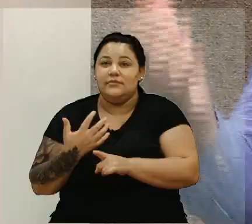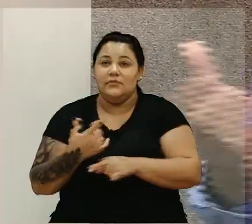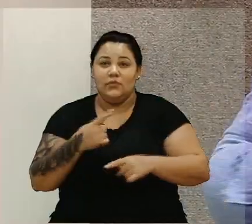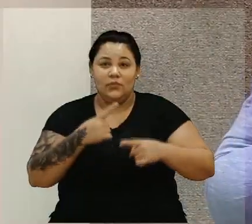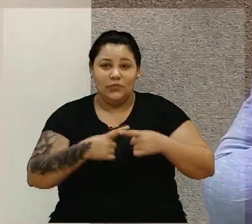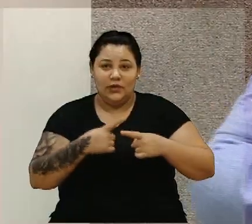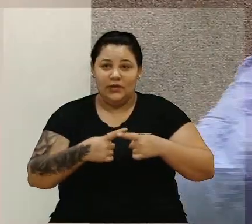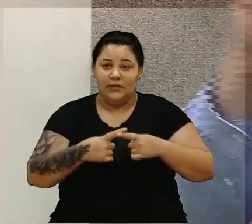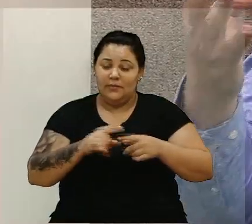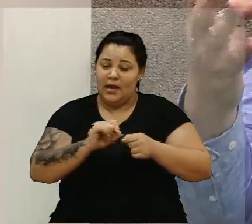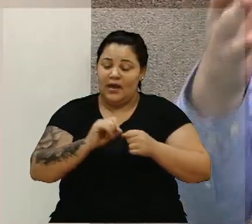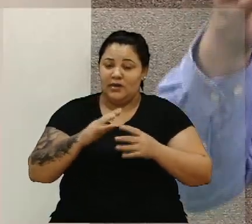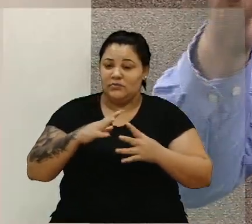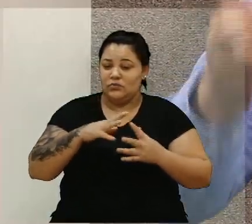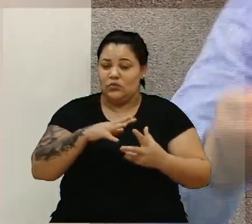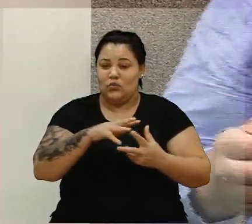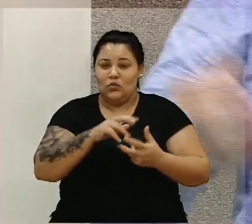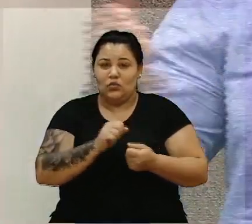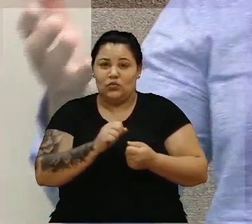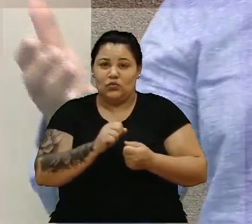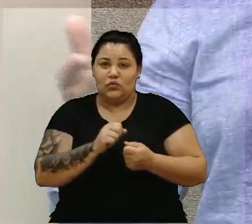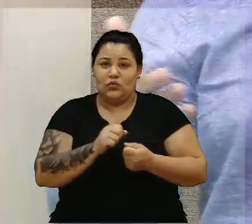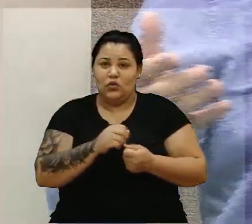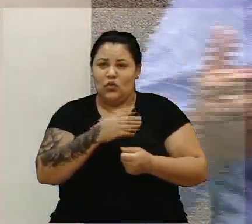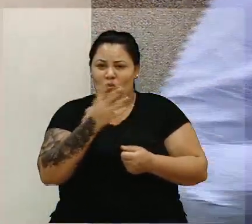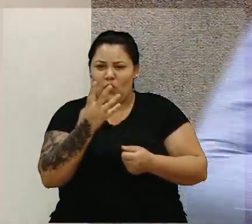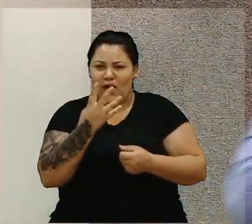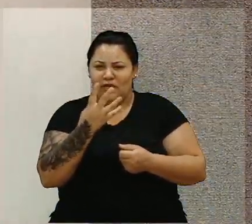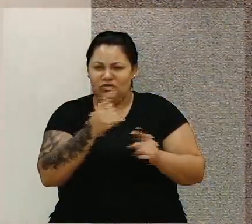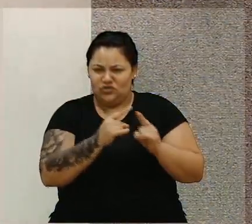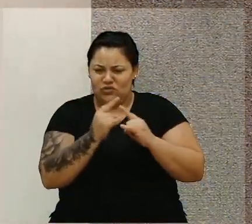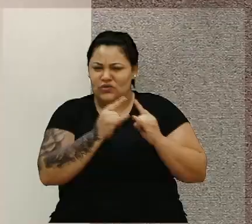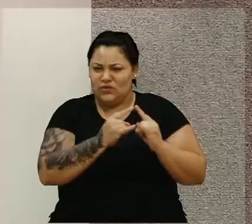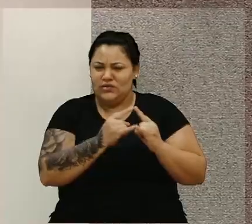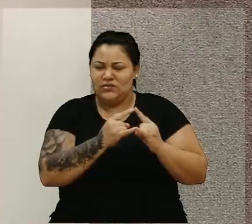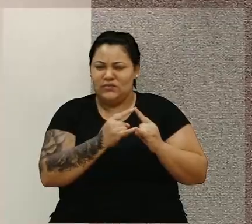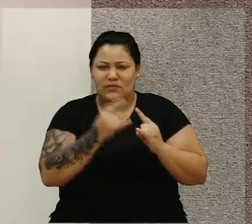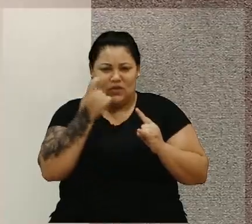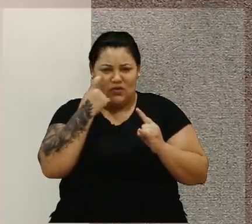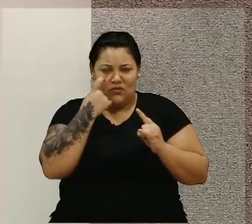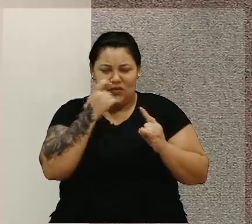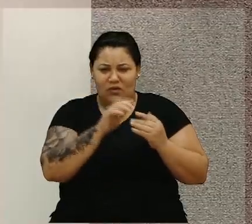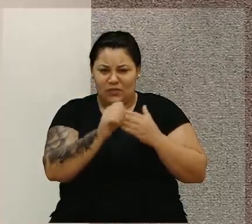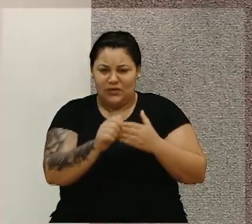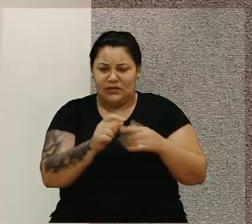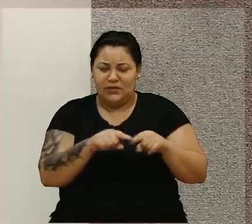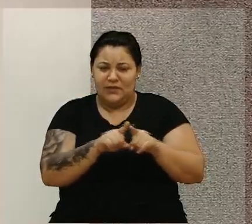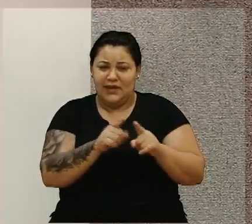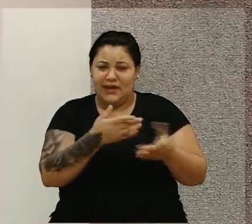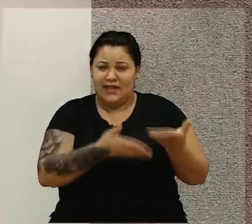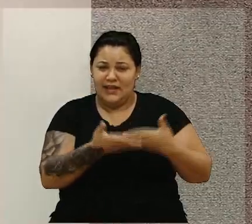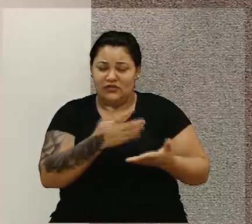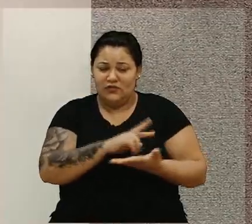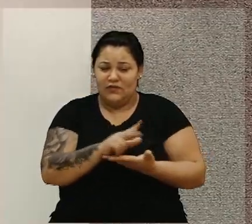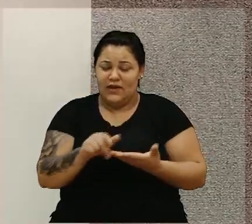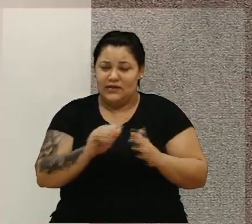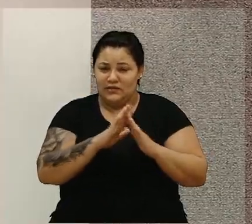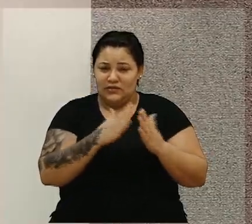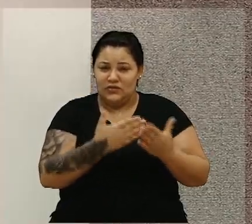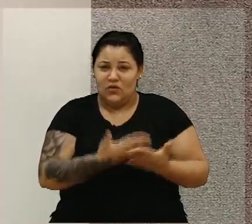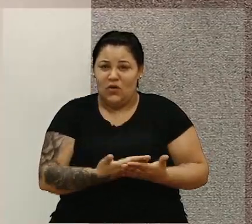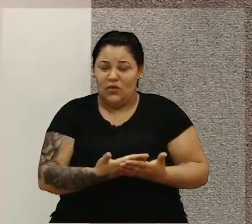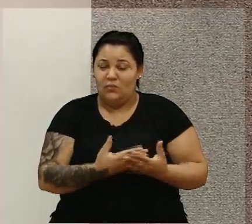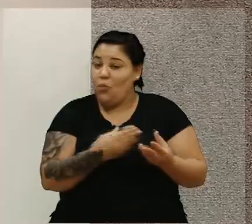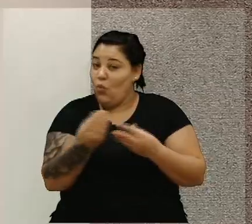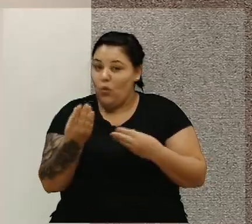terra arrasada, né? Porque são 4, para concluir, presidente, são 4 instituições aqui, pelo que eu estava olhando, que atendem diversas escolas, aí dezenas